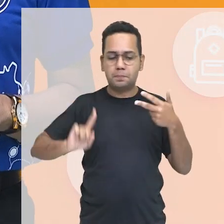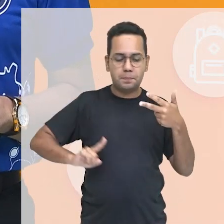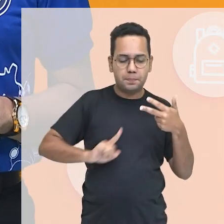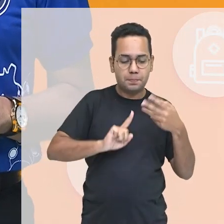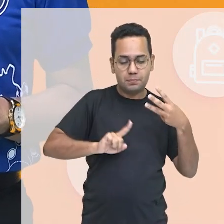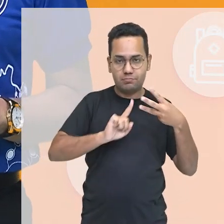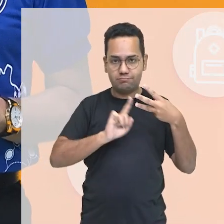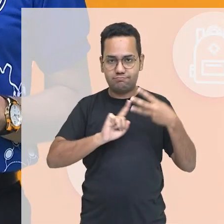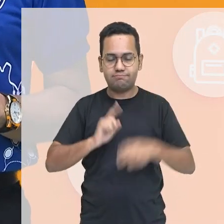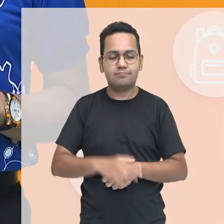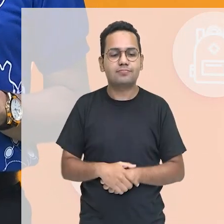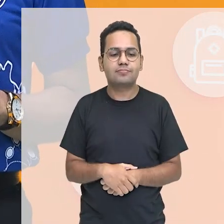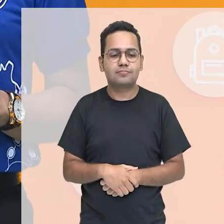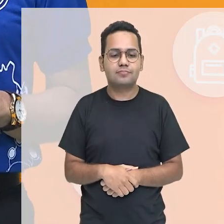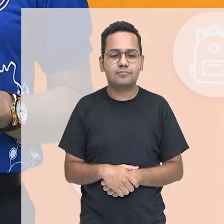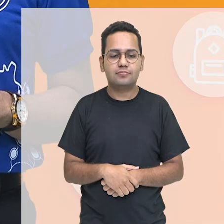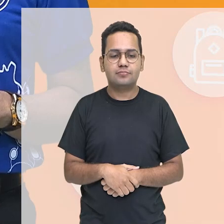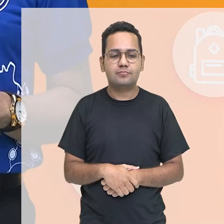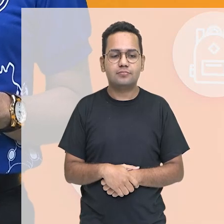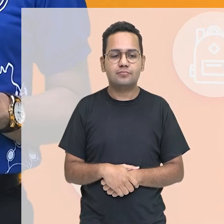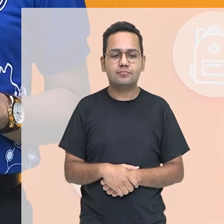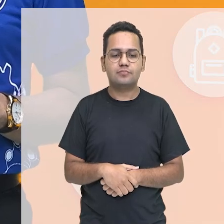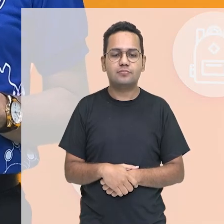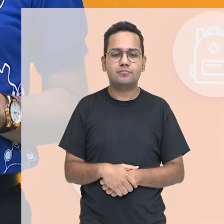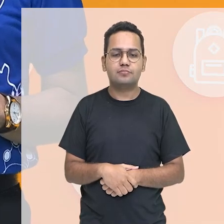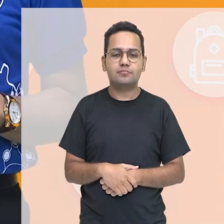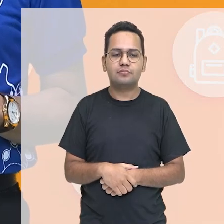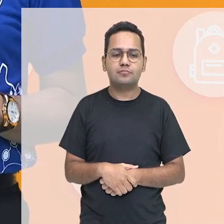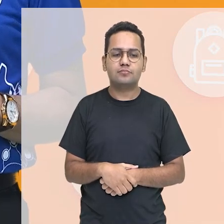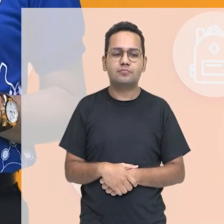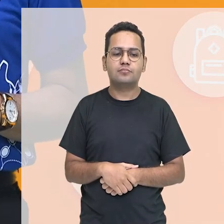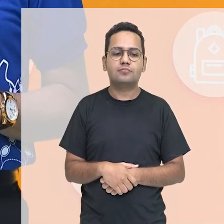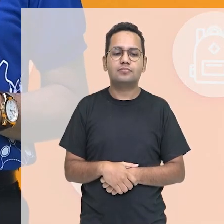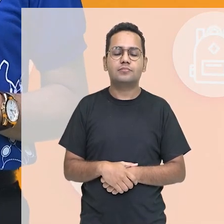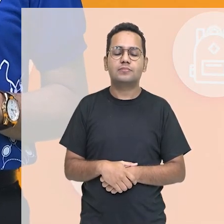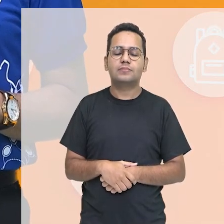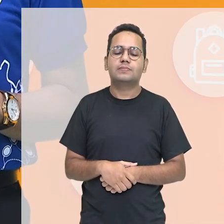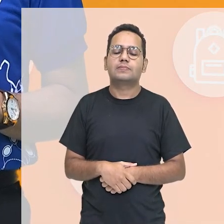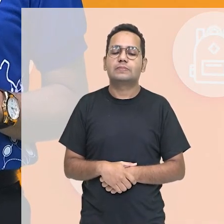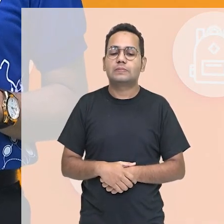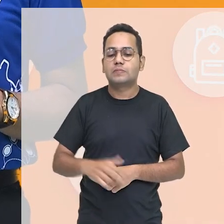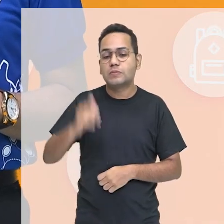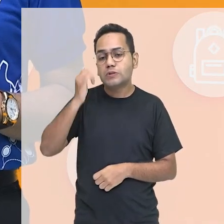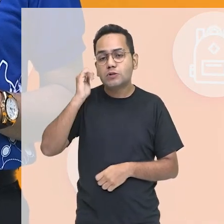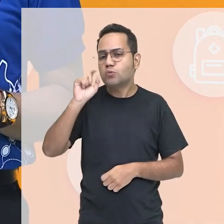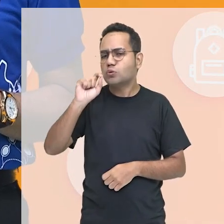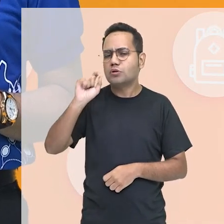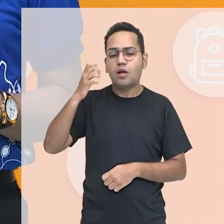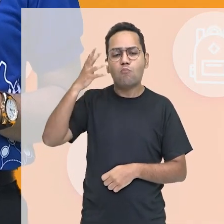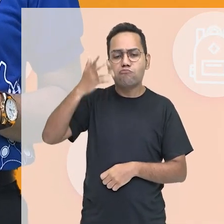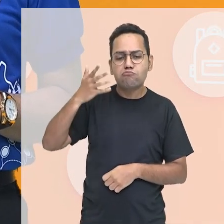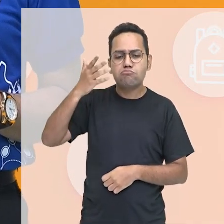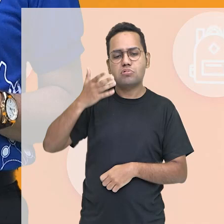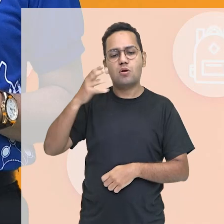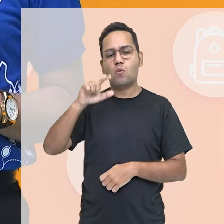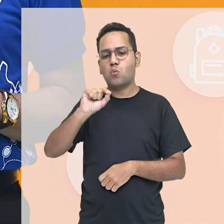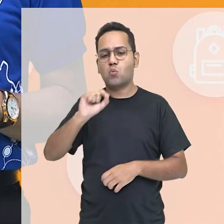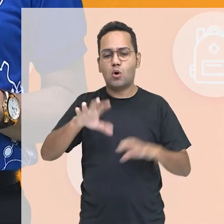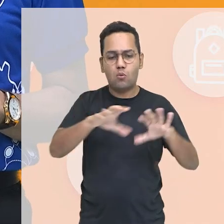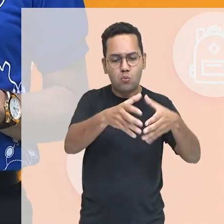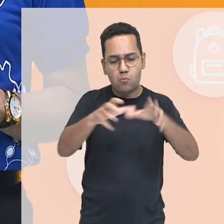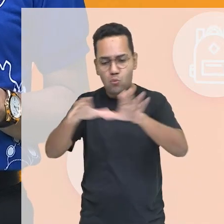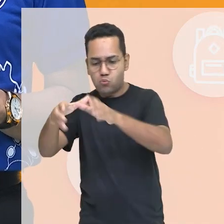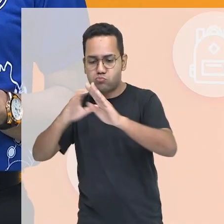exemplo, o discurso em defesa da união, das massas, da conciliação das